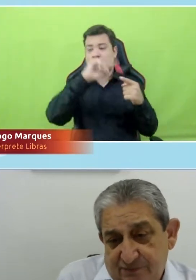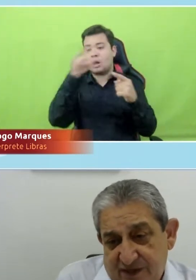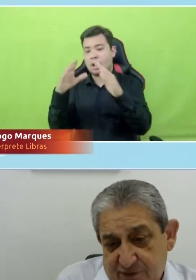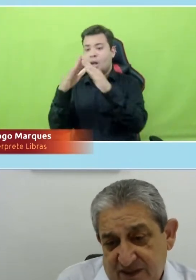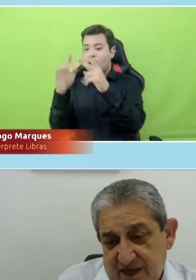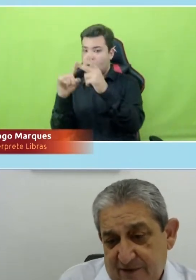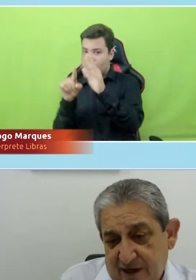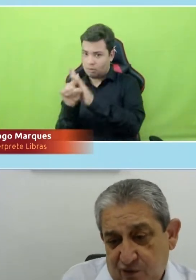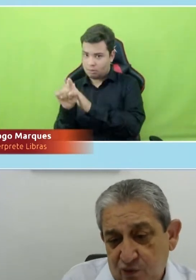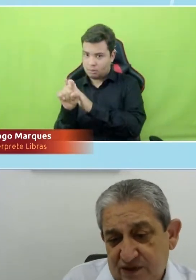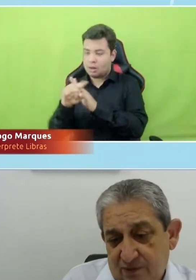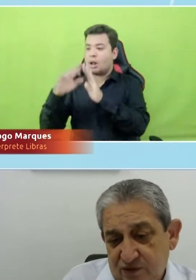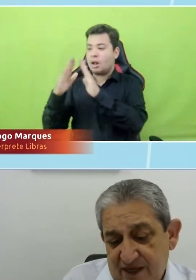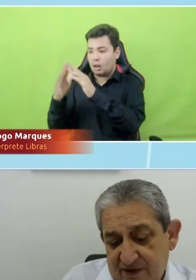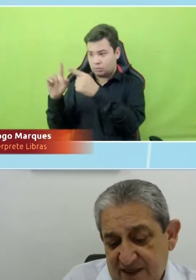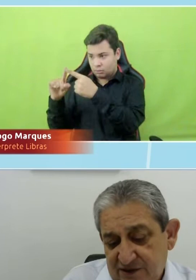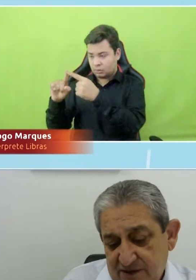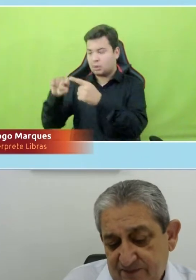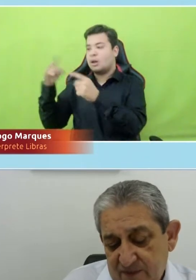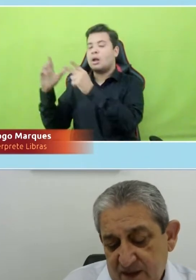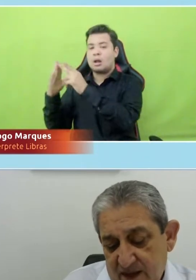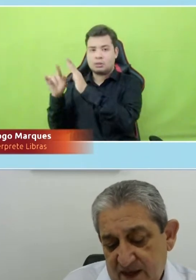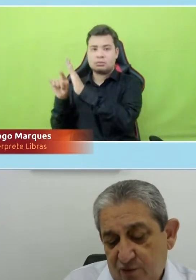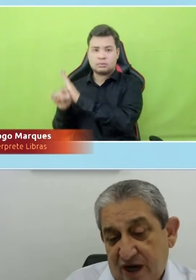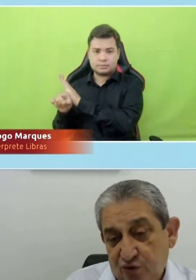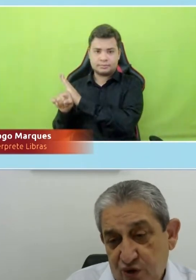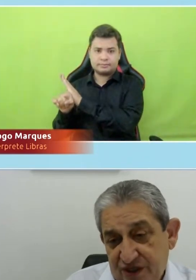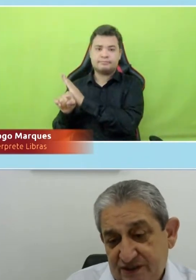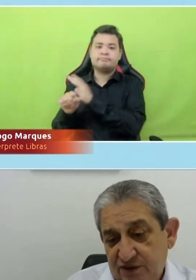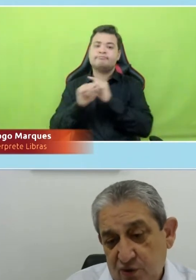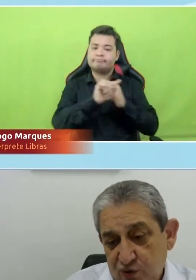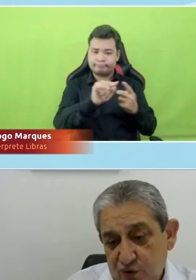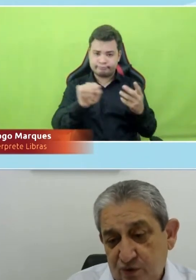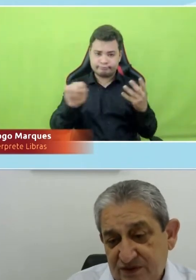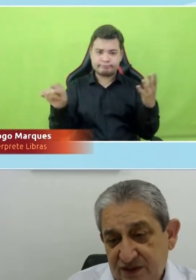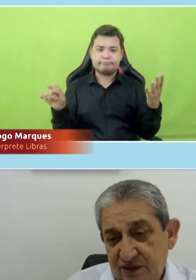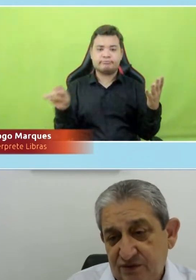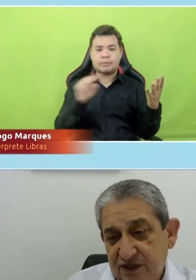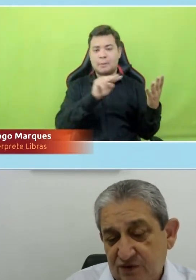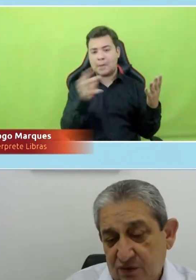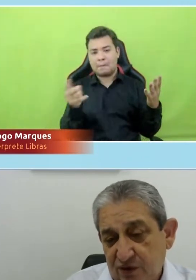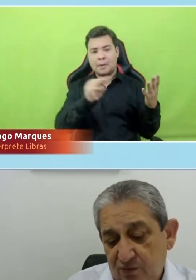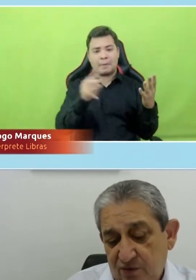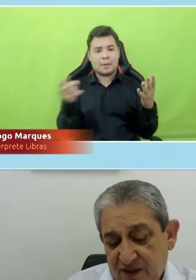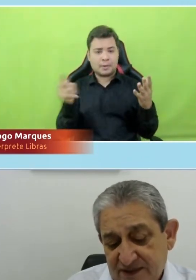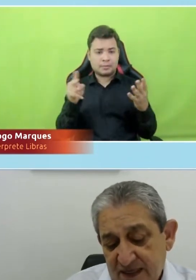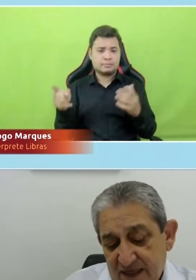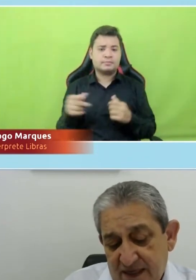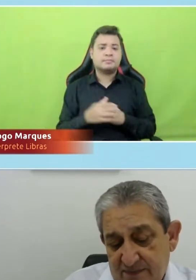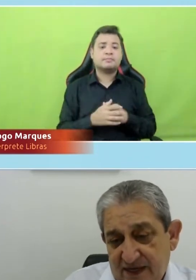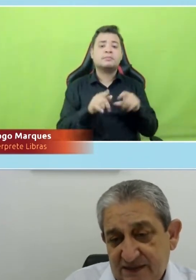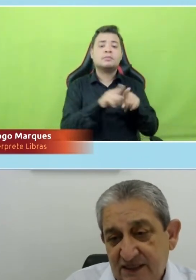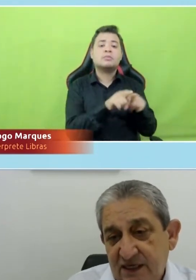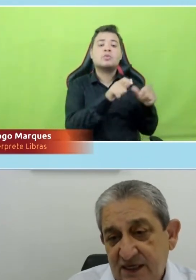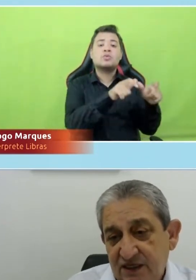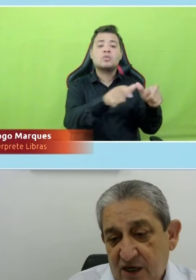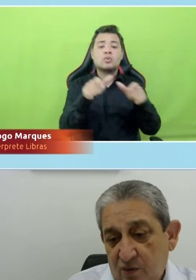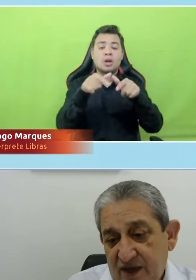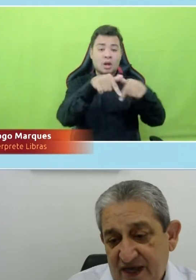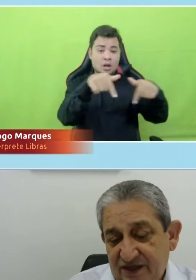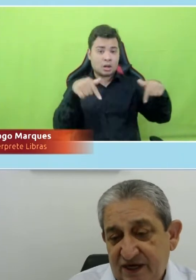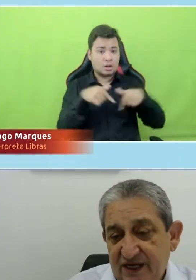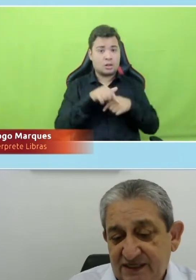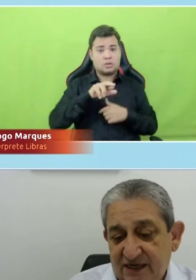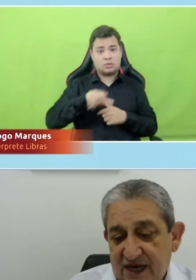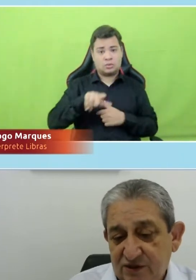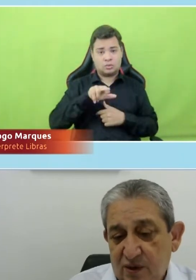gerais mesmo que tem para os demais moradores de outros domicílios que não são quilombolas. Mas, então,